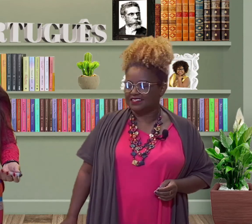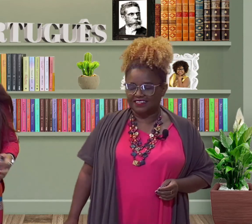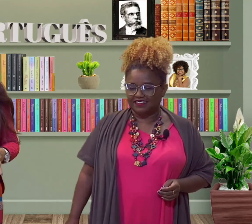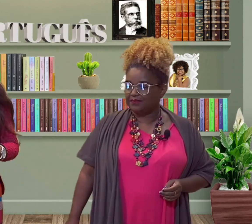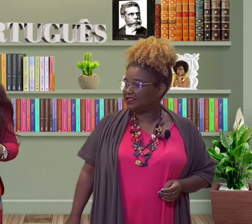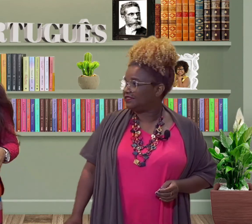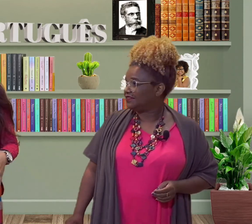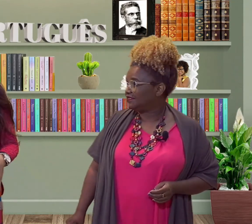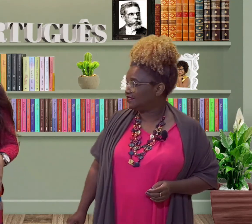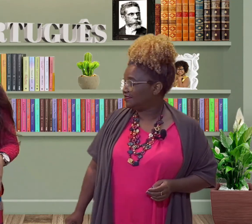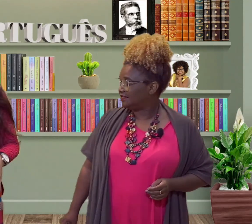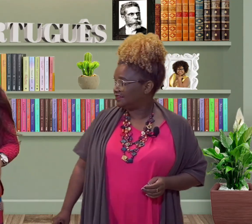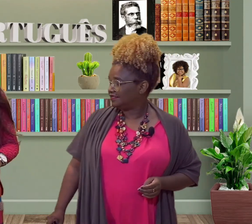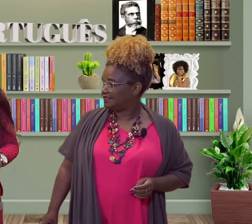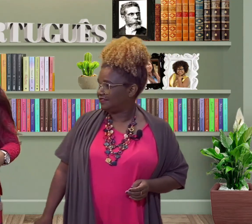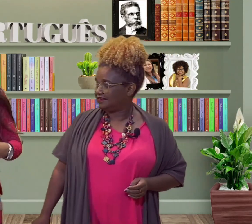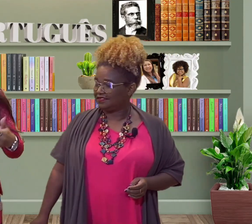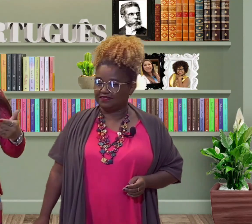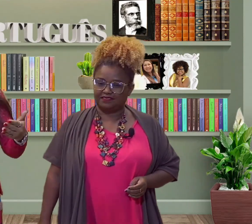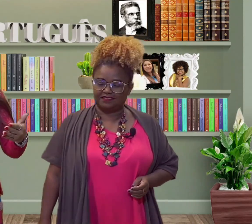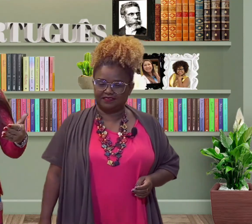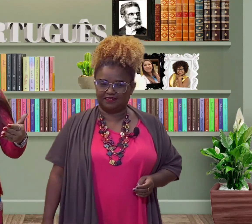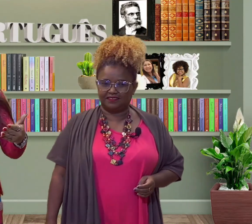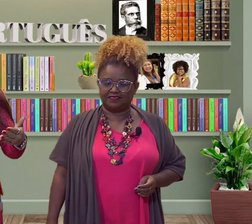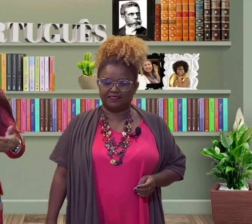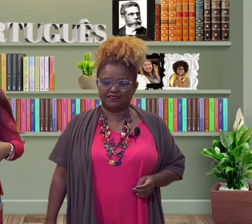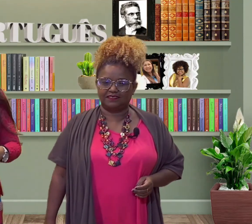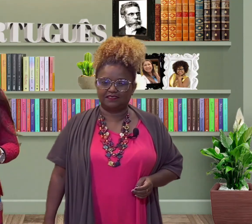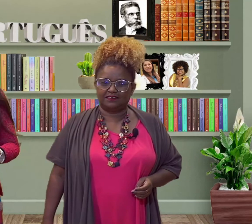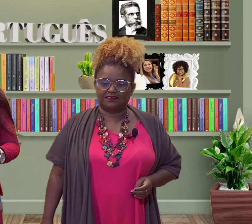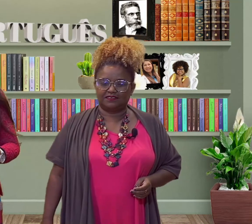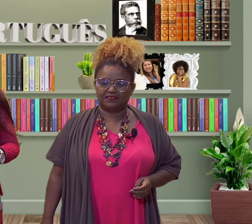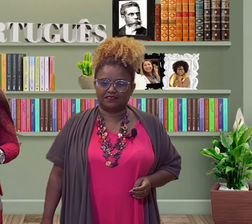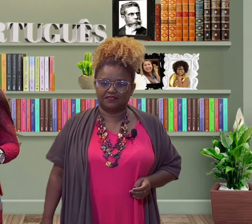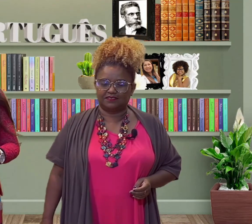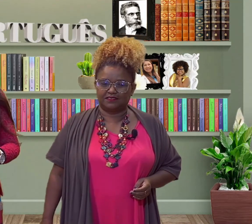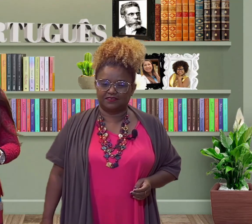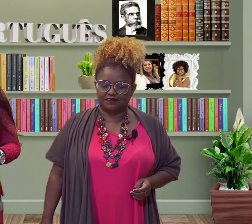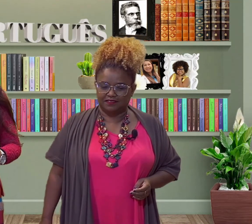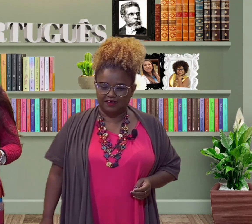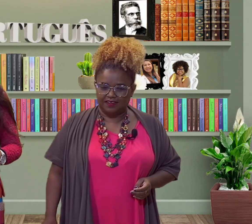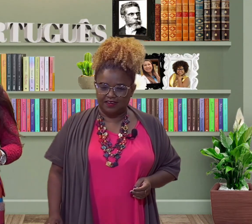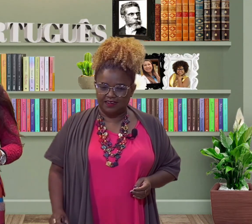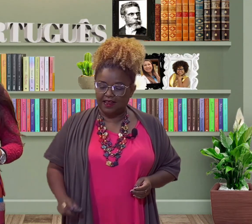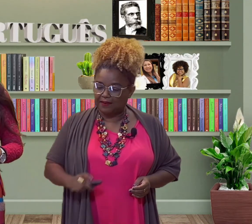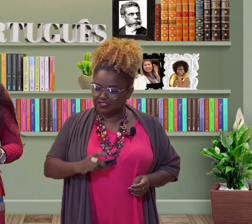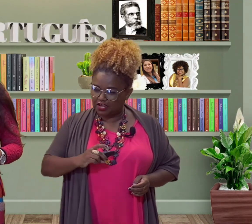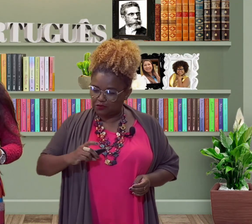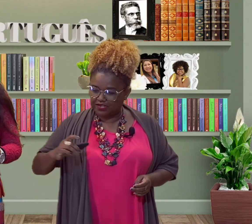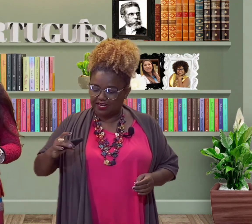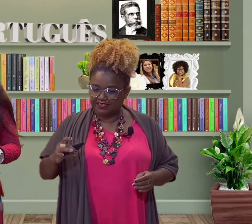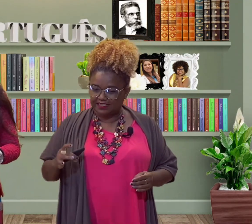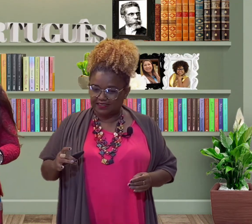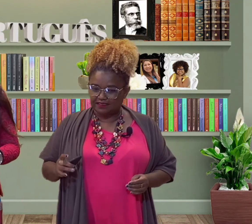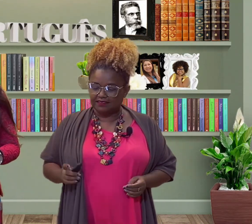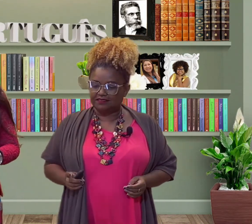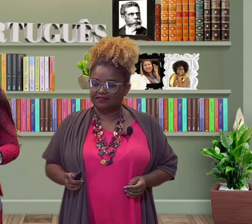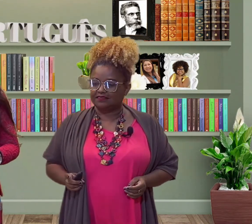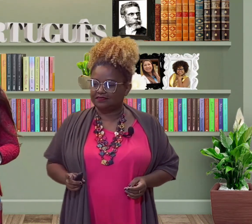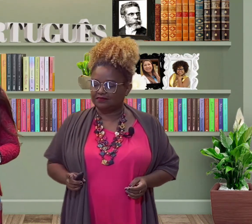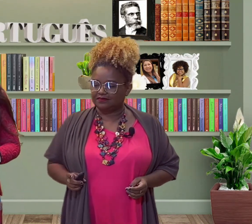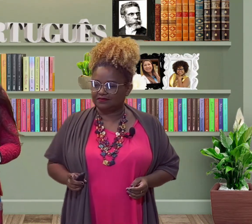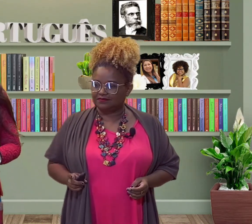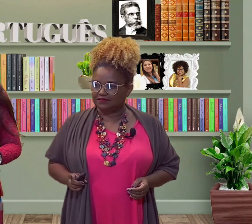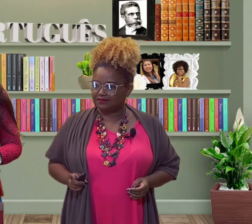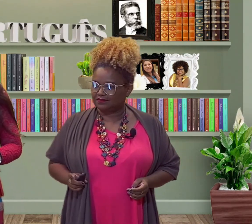né, Madinha? Exatamente. Se lá no script, lá no texto, ele estiver sendo... Lá na parte da rubrica. na rubrica